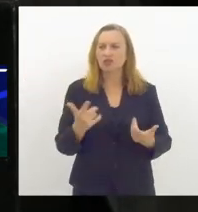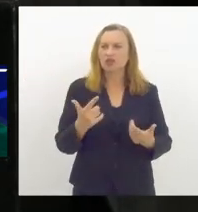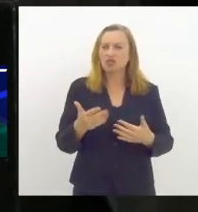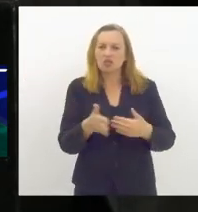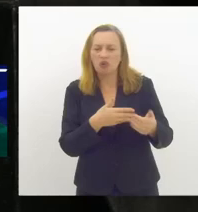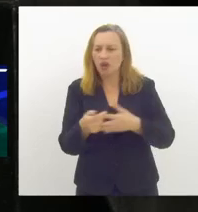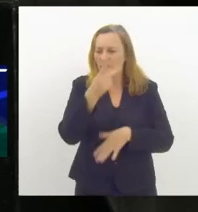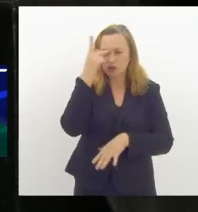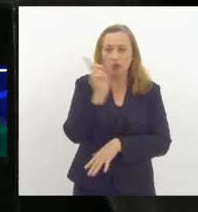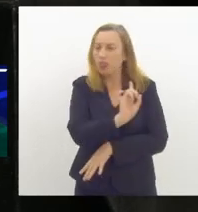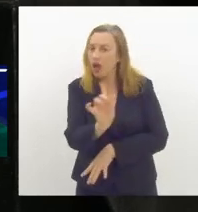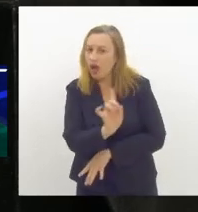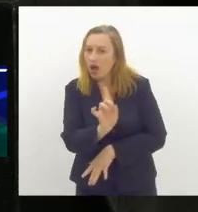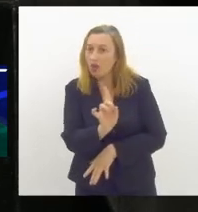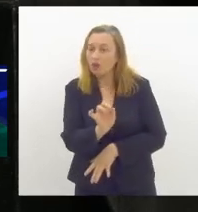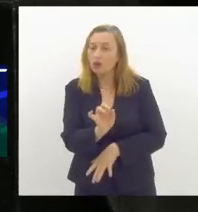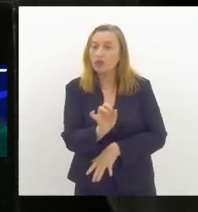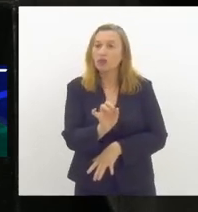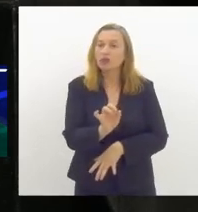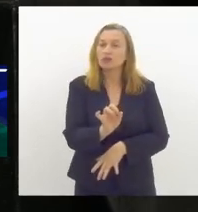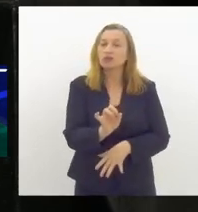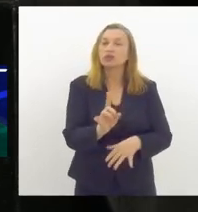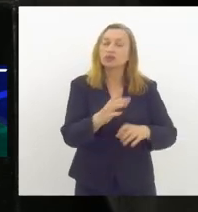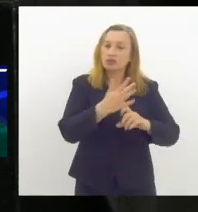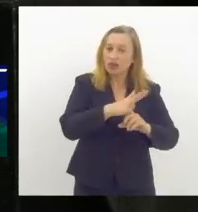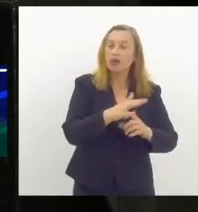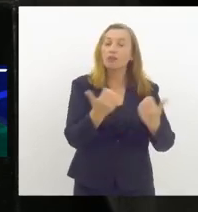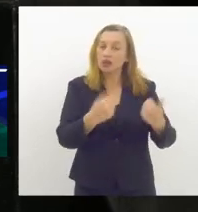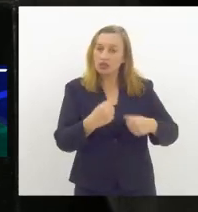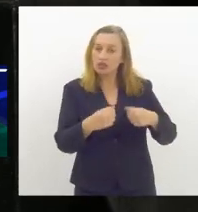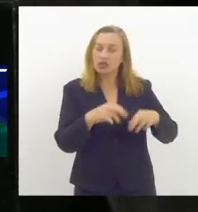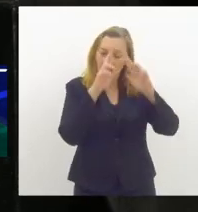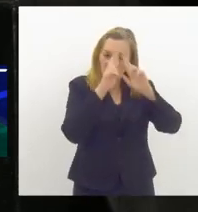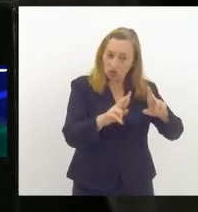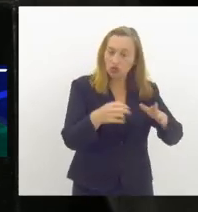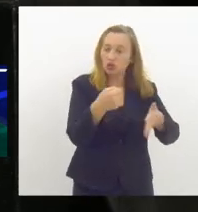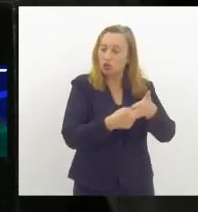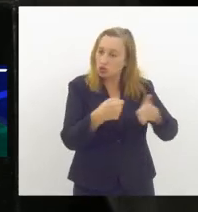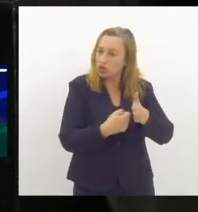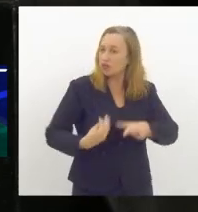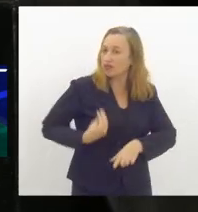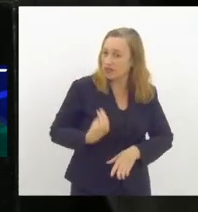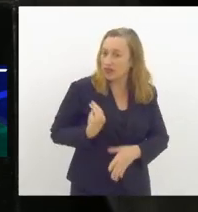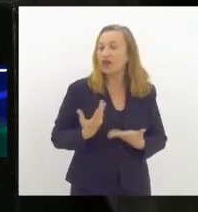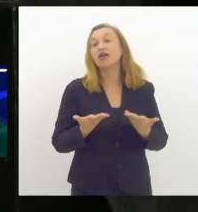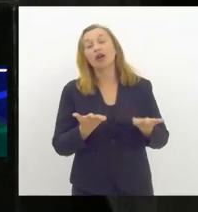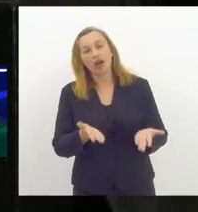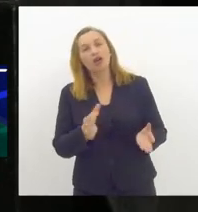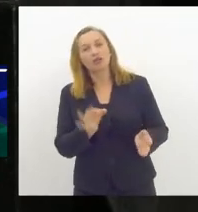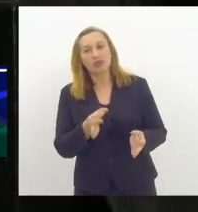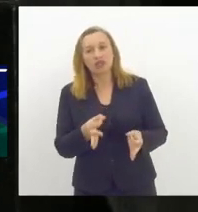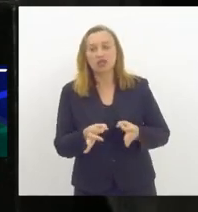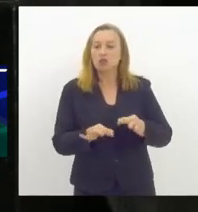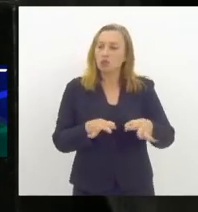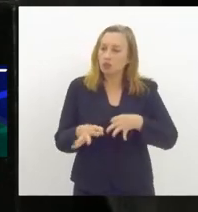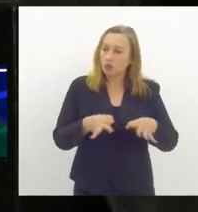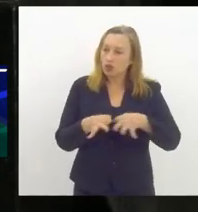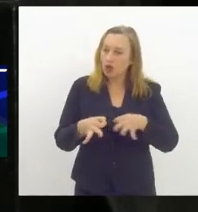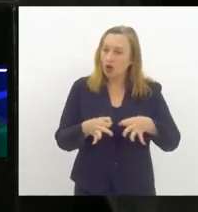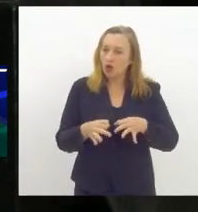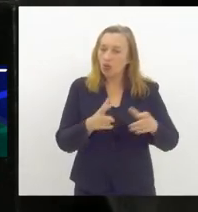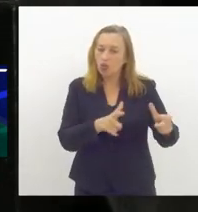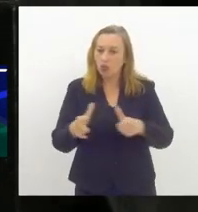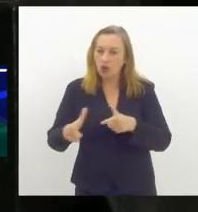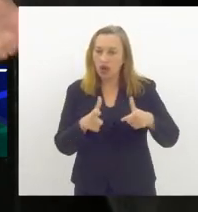quaisquer e mesmo assim os ambulantes merecem o nosso respeito estão lutando por sua sobrevivência é claro que é preciso ordenar o espaço urbano